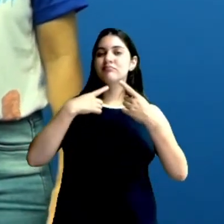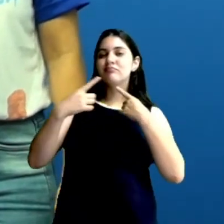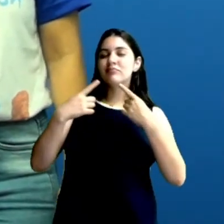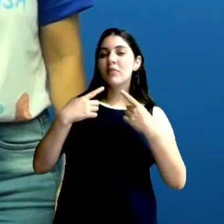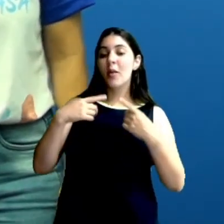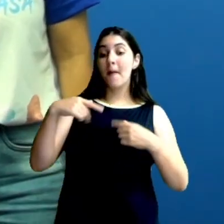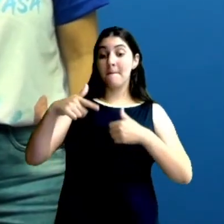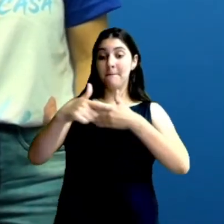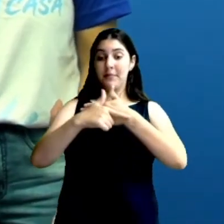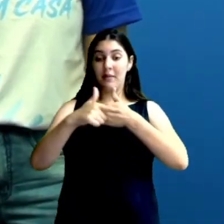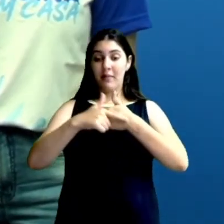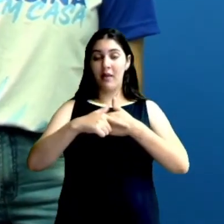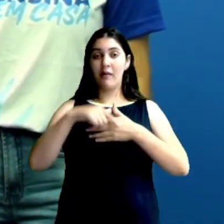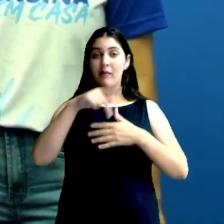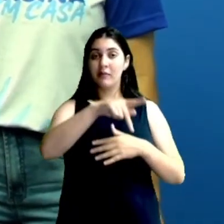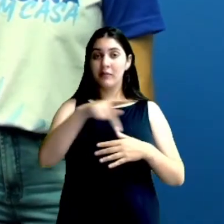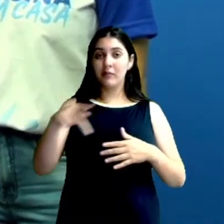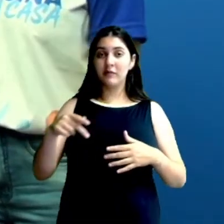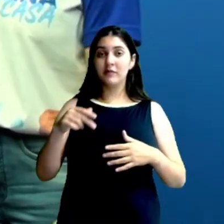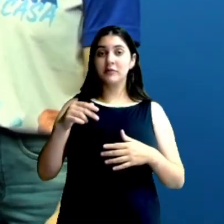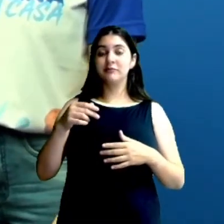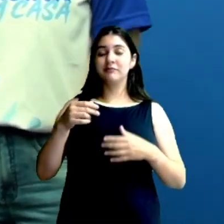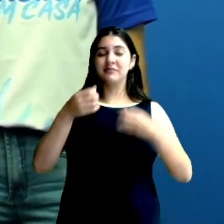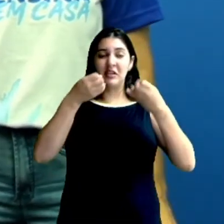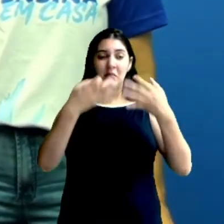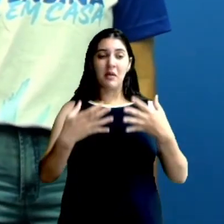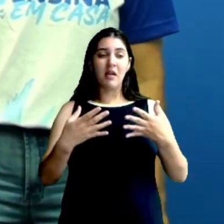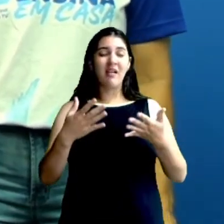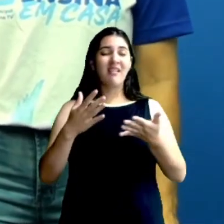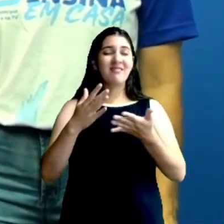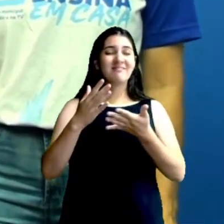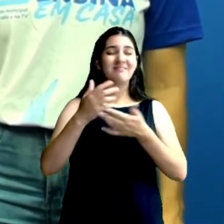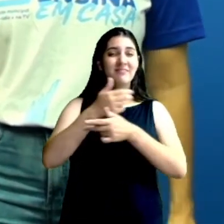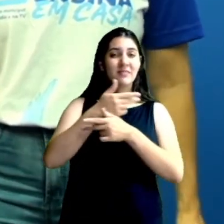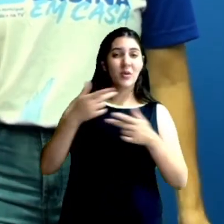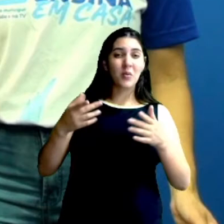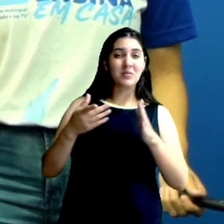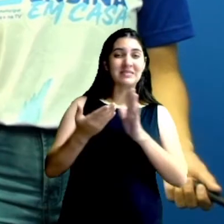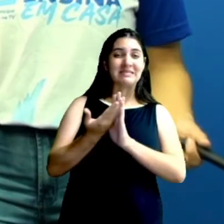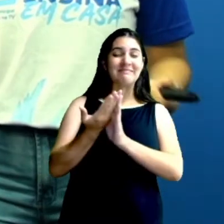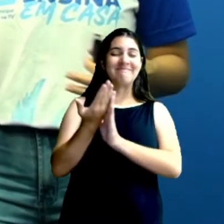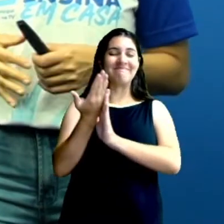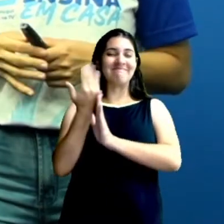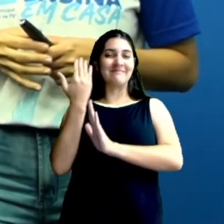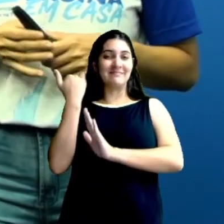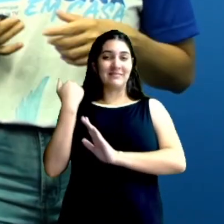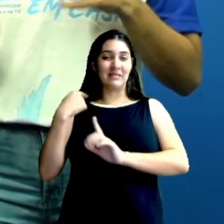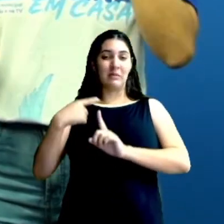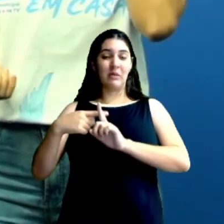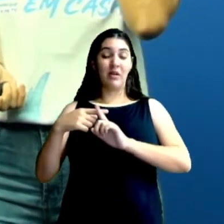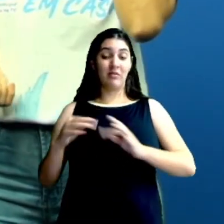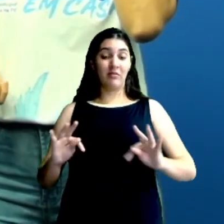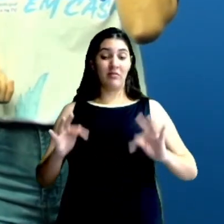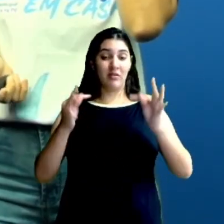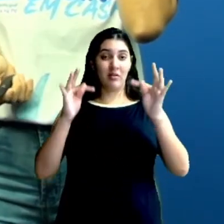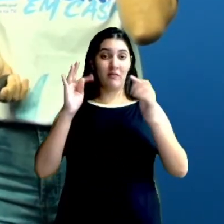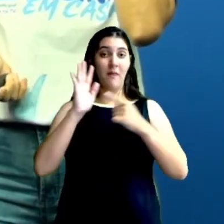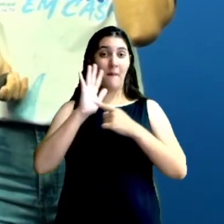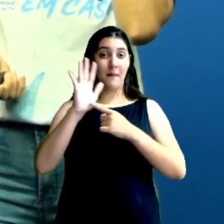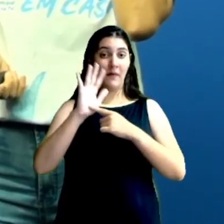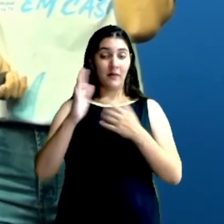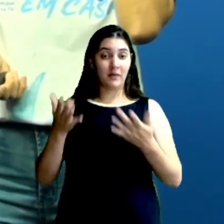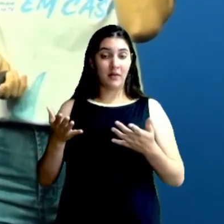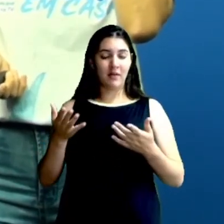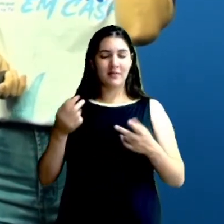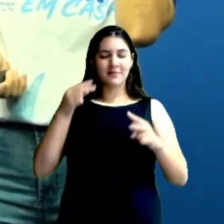professor, tratando como algo ultrapassado, que as tecnologias elas vão mostrar isso. E a gente